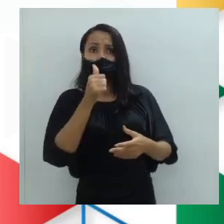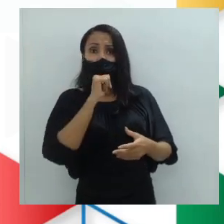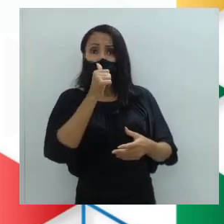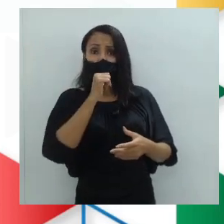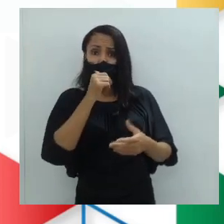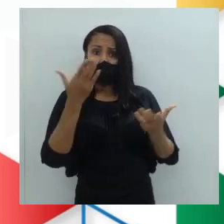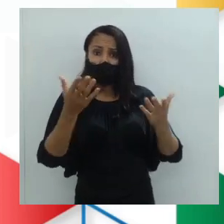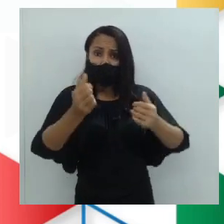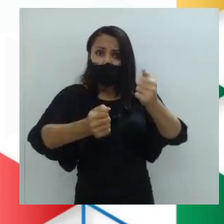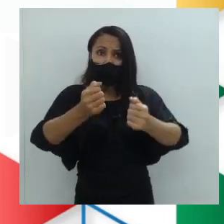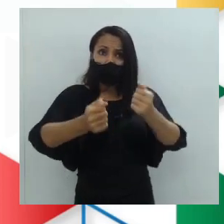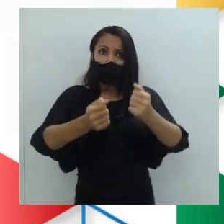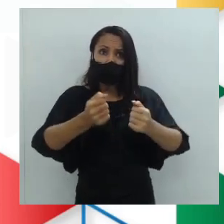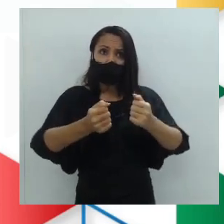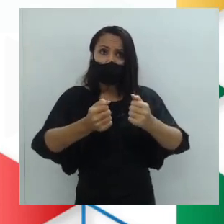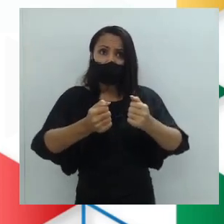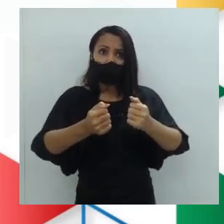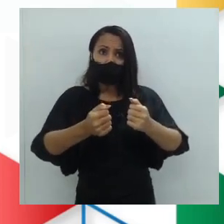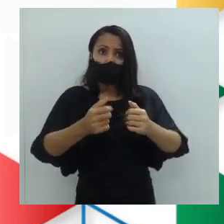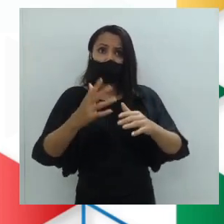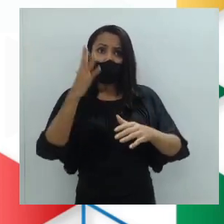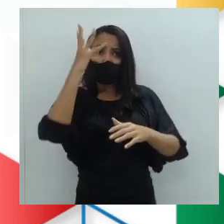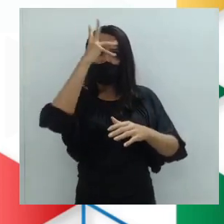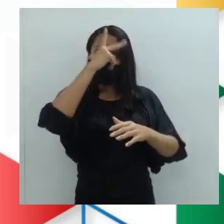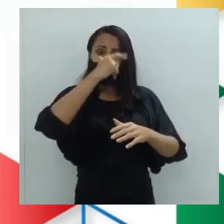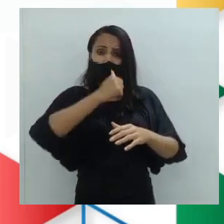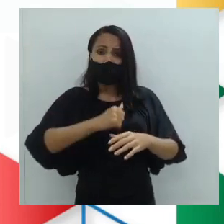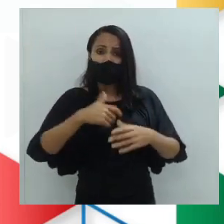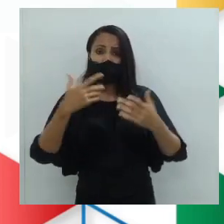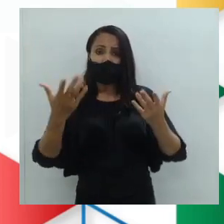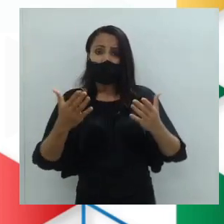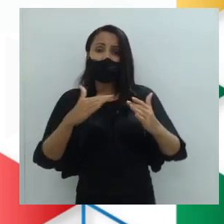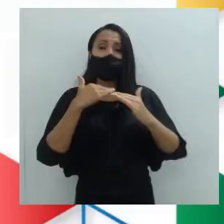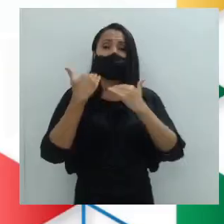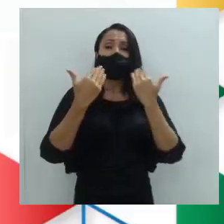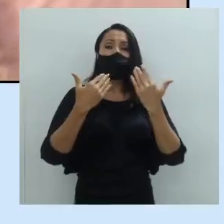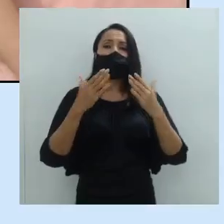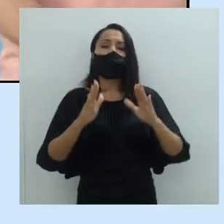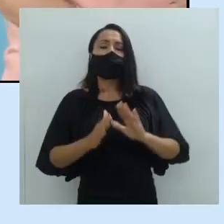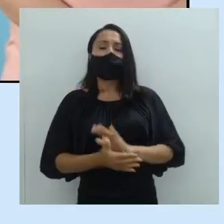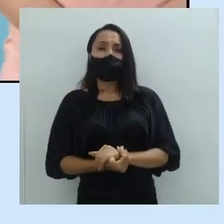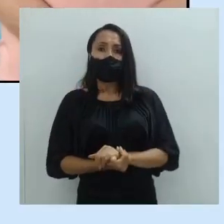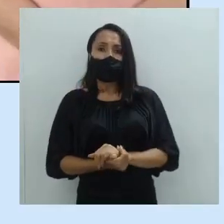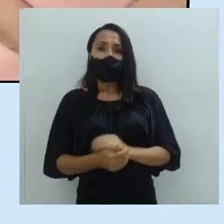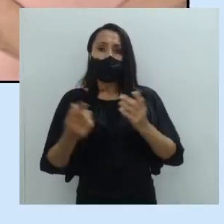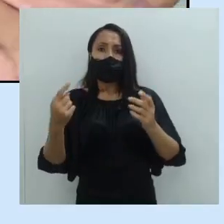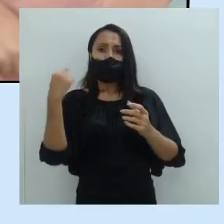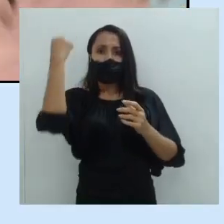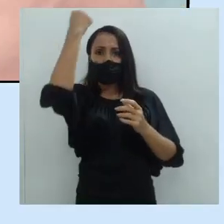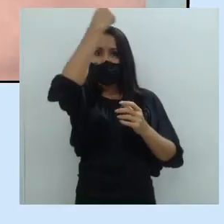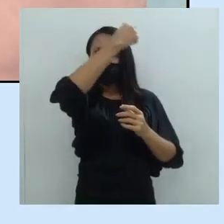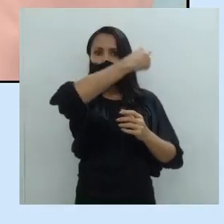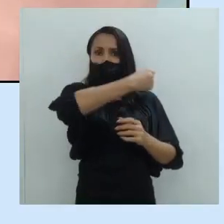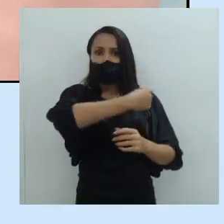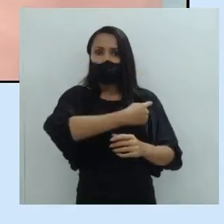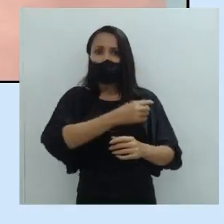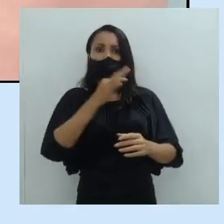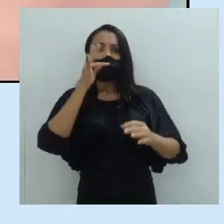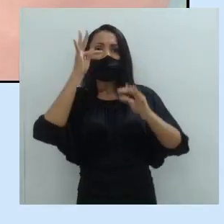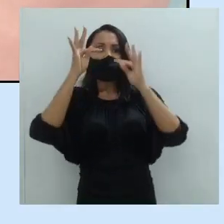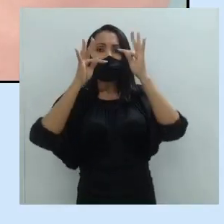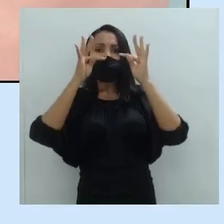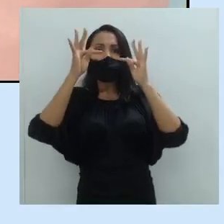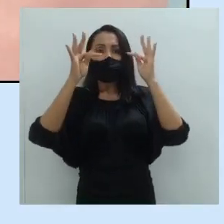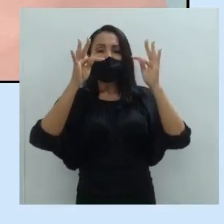está dirigindo? Vai ficar lindo com uma coroa de flores. Será que essa coroa de flores é justamente a coroa que se coloca